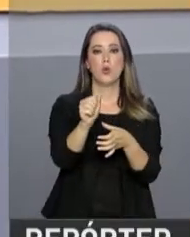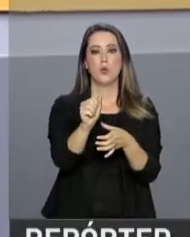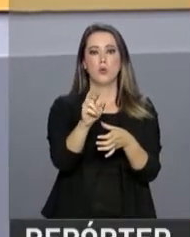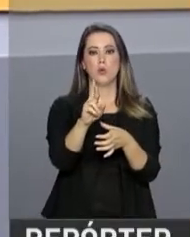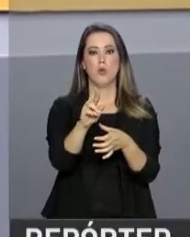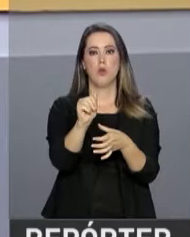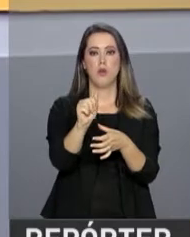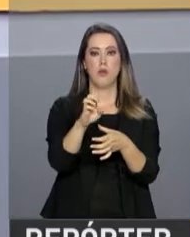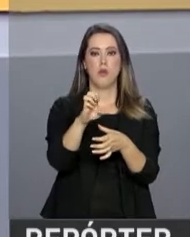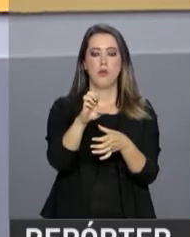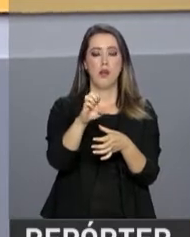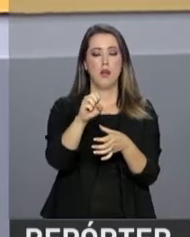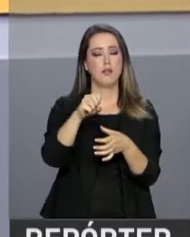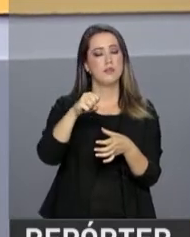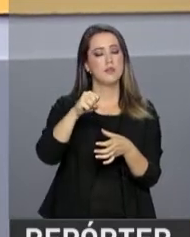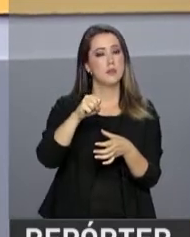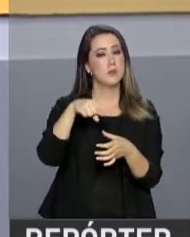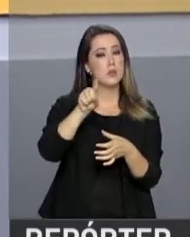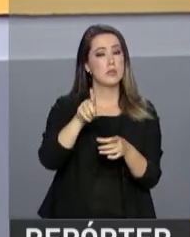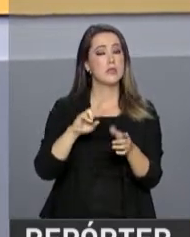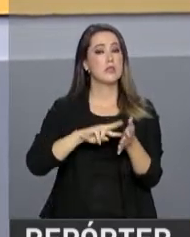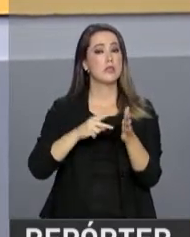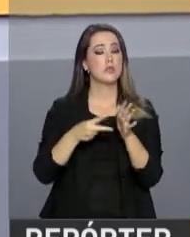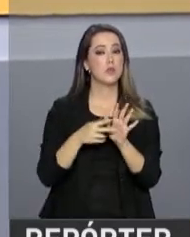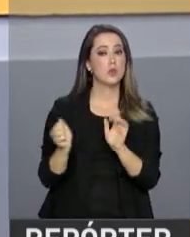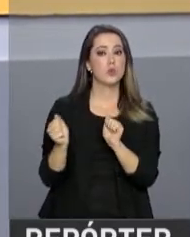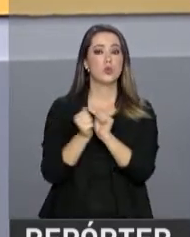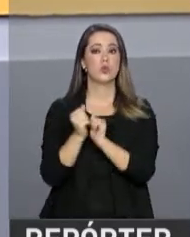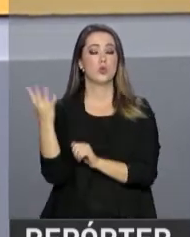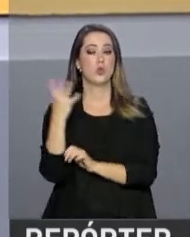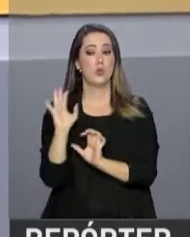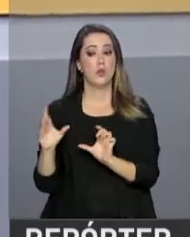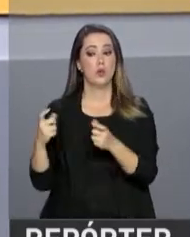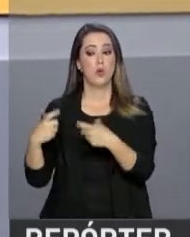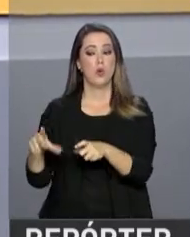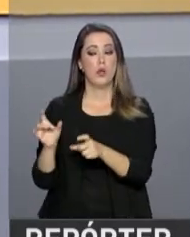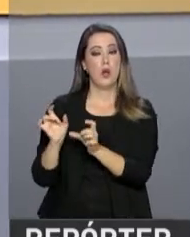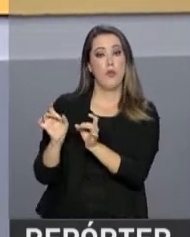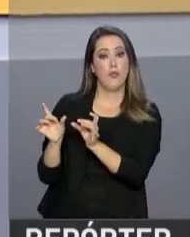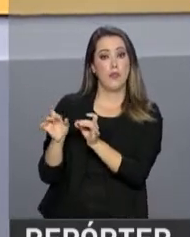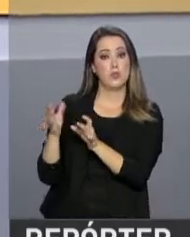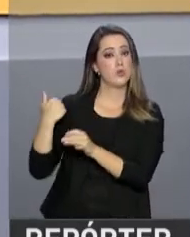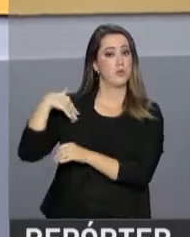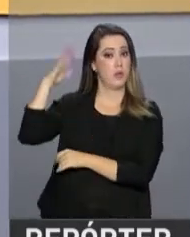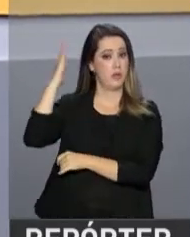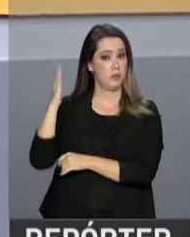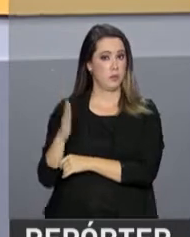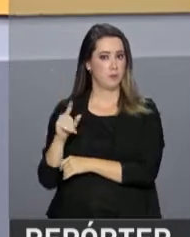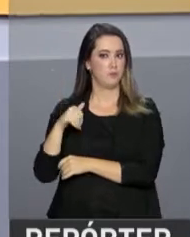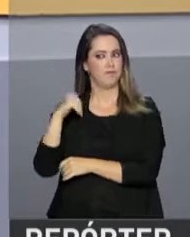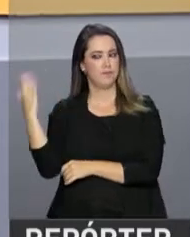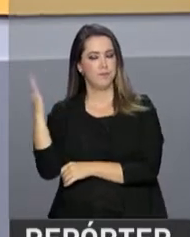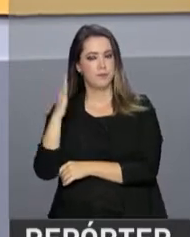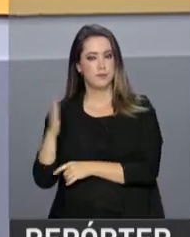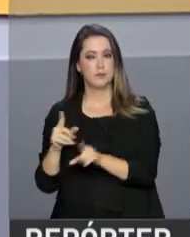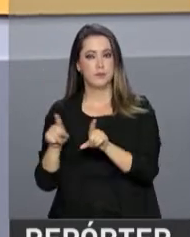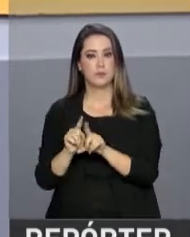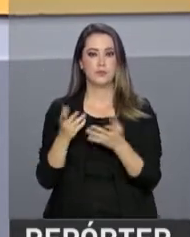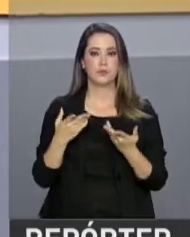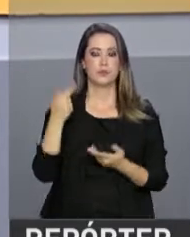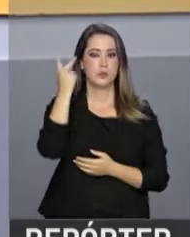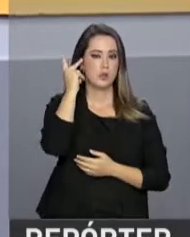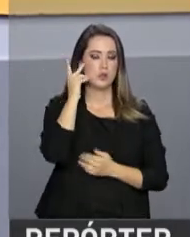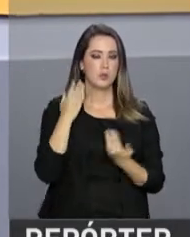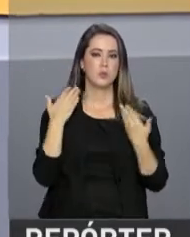juntos o quarto maior mercado dos produtos brasileiros no exterior em são paulo o presidente michel temer participou do fórum econômico